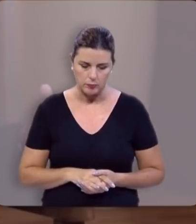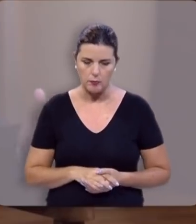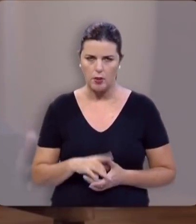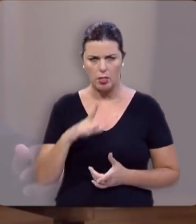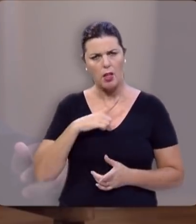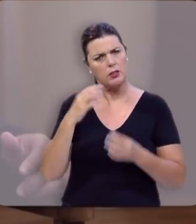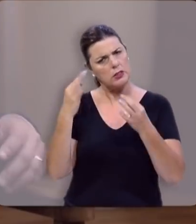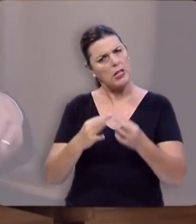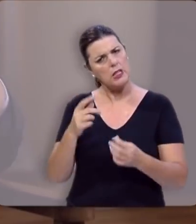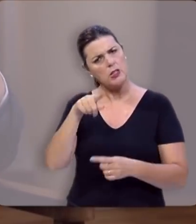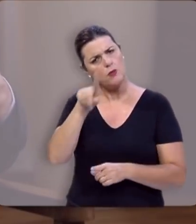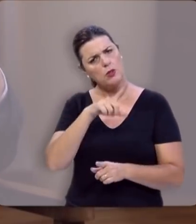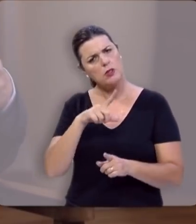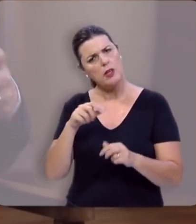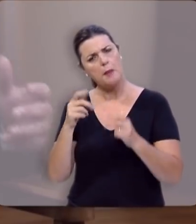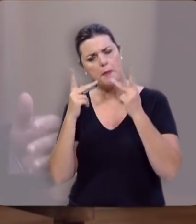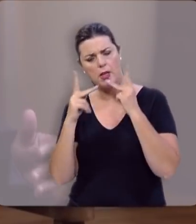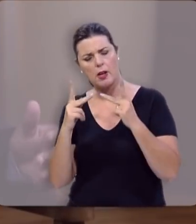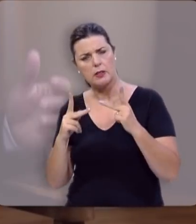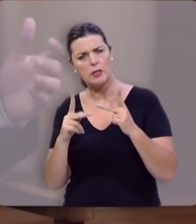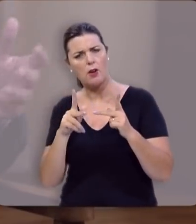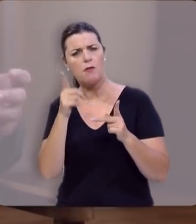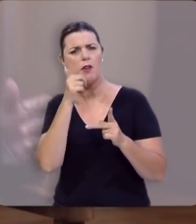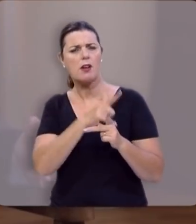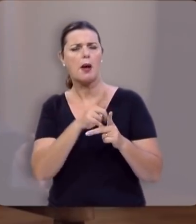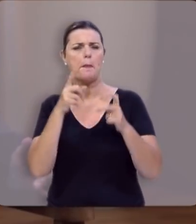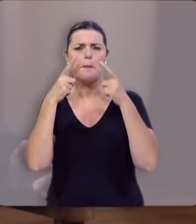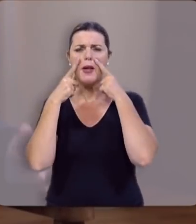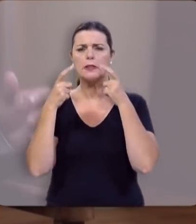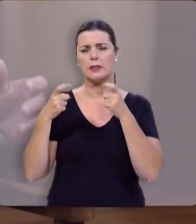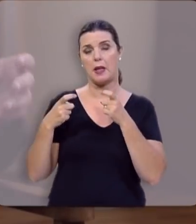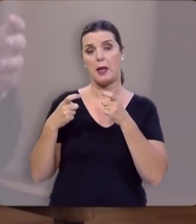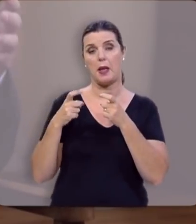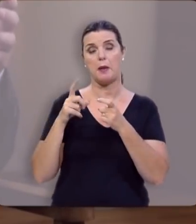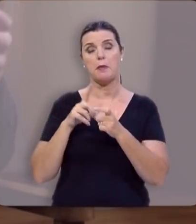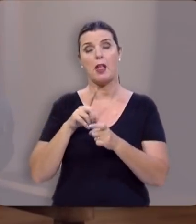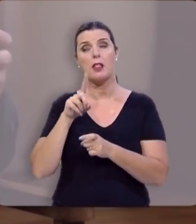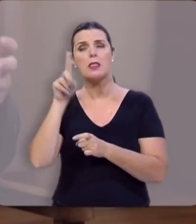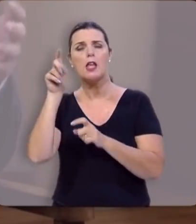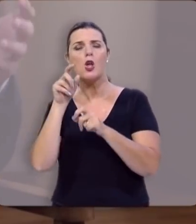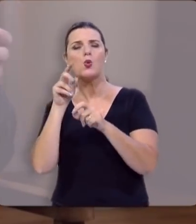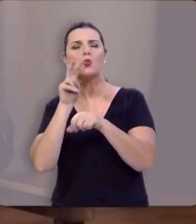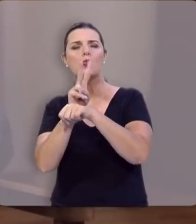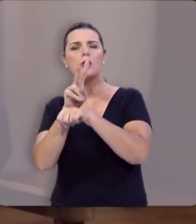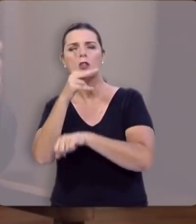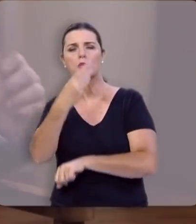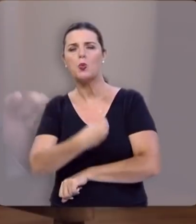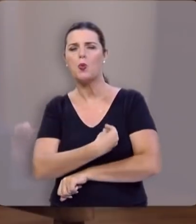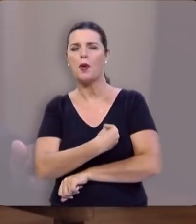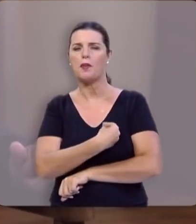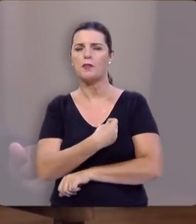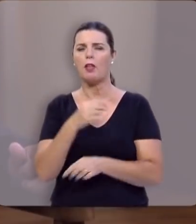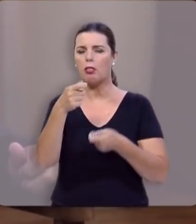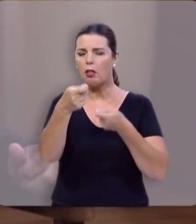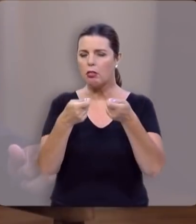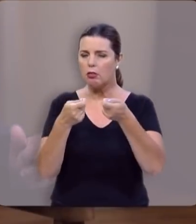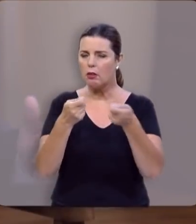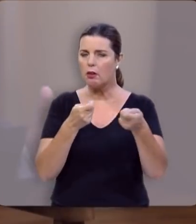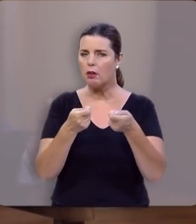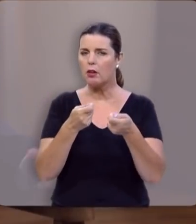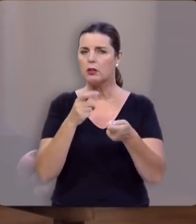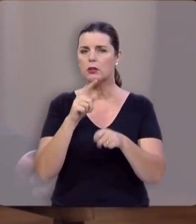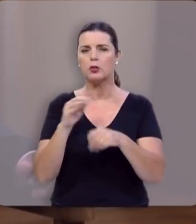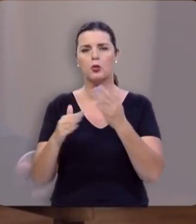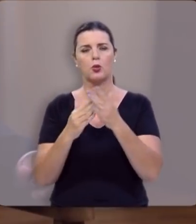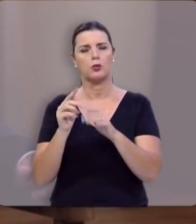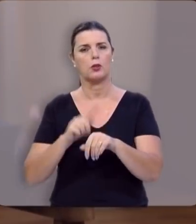youtube.com/IPBOficial. Tenho certeza que por meio dessas mensagens você vai perceber Deus cuidando de você e te direcionando